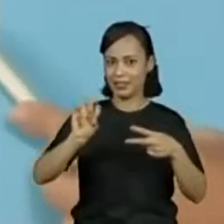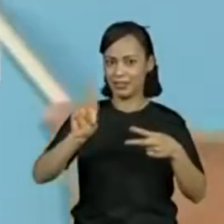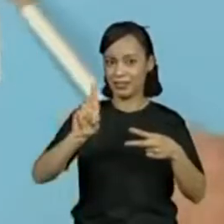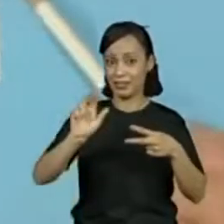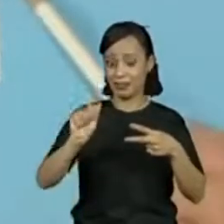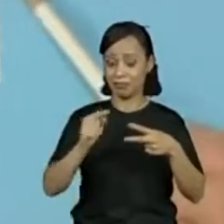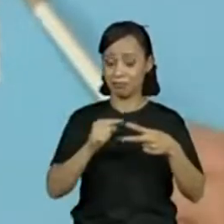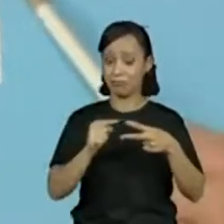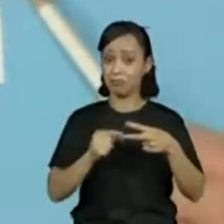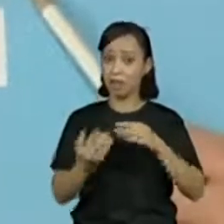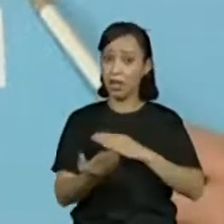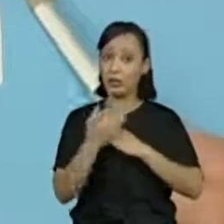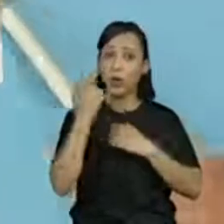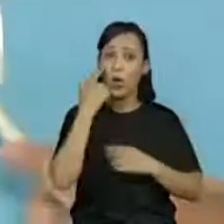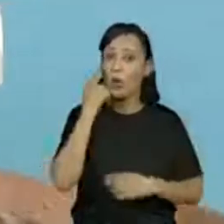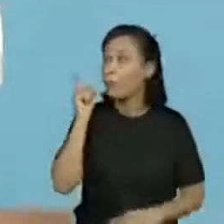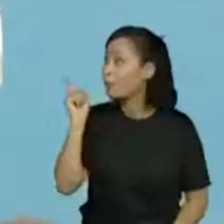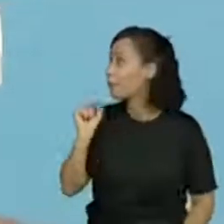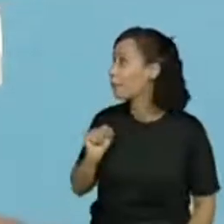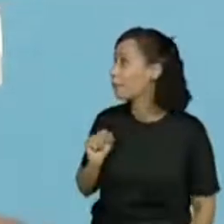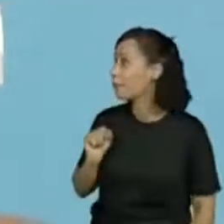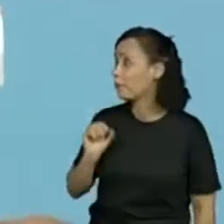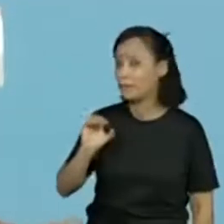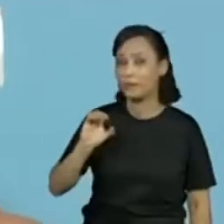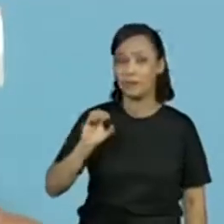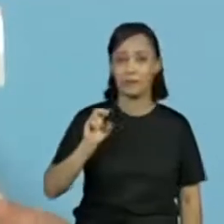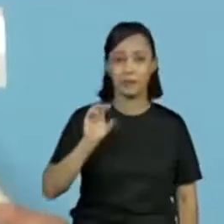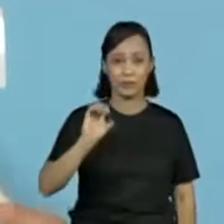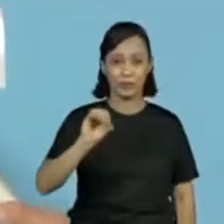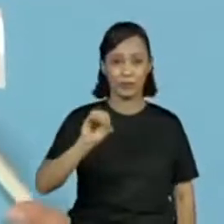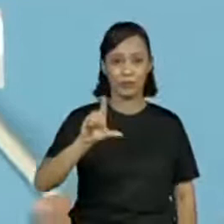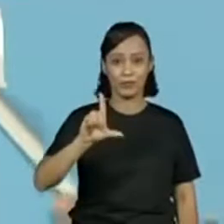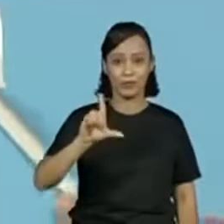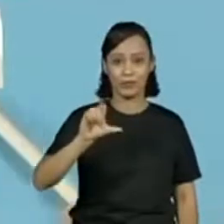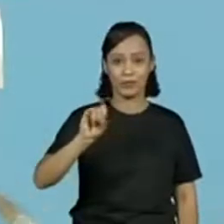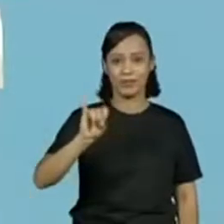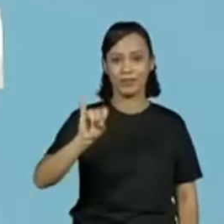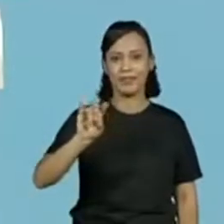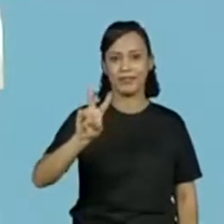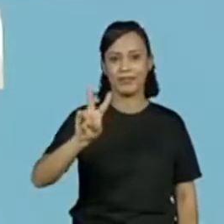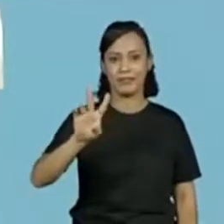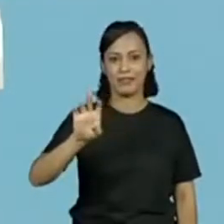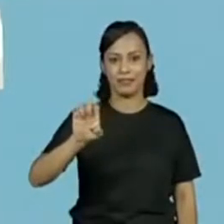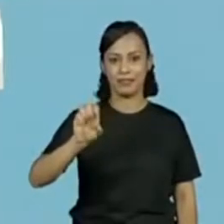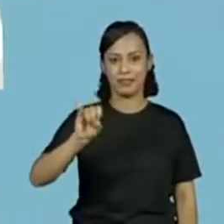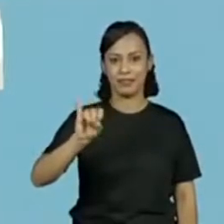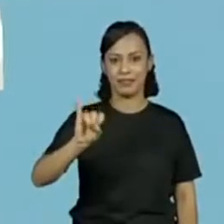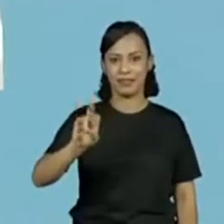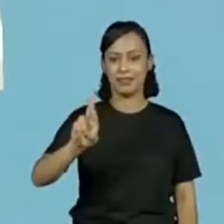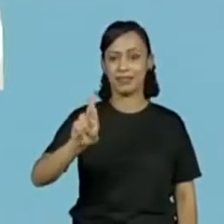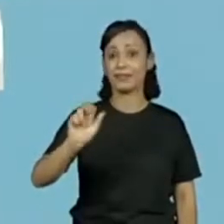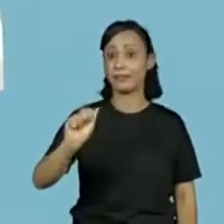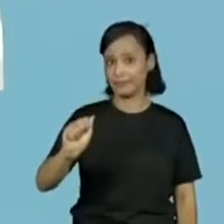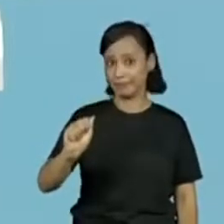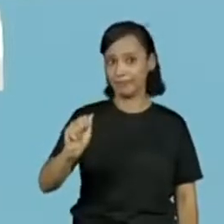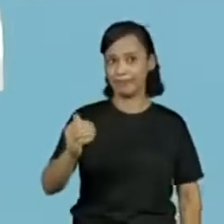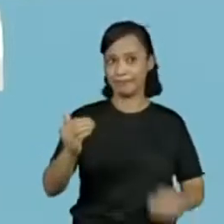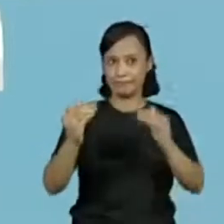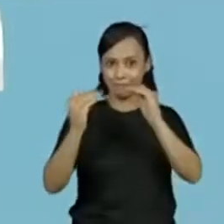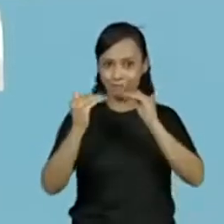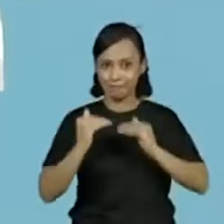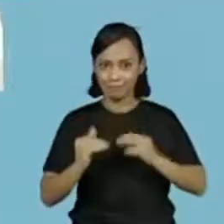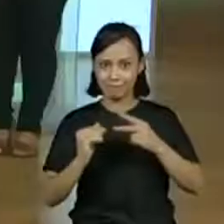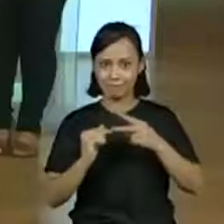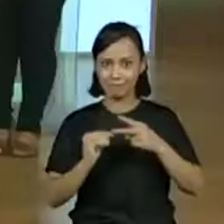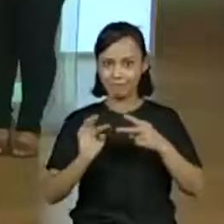Oliver lá Ah tá ver a então ajuda lá e